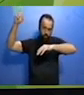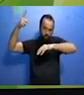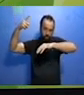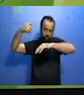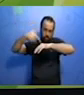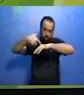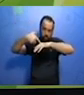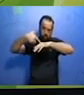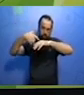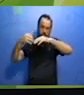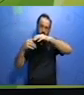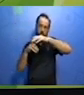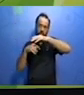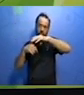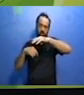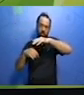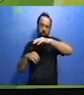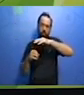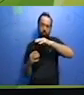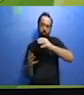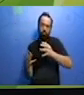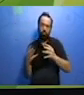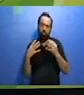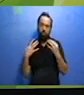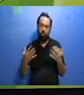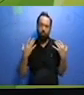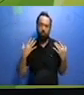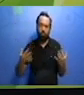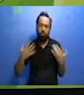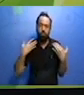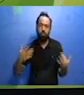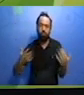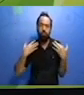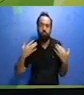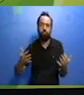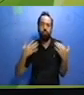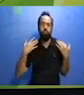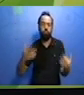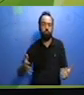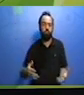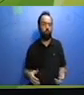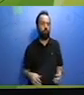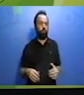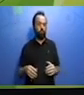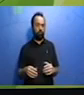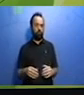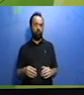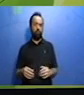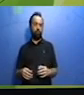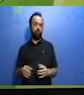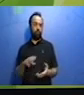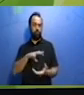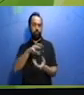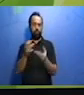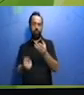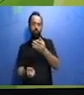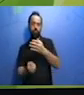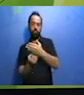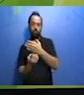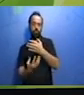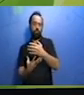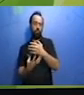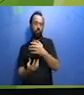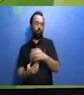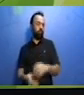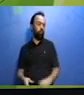da intensidade dessa camada de gás. E isso contribui para o efeito estufa, né, que é o superaquecimento